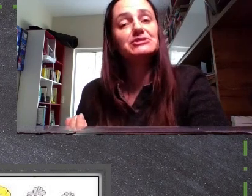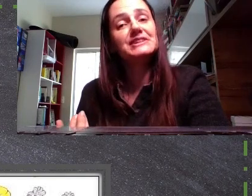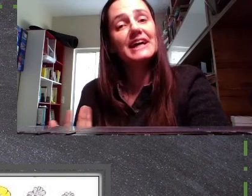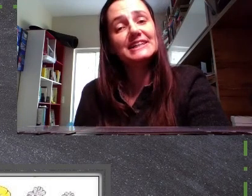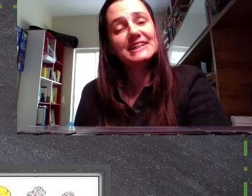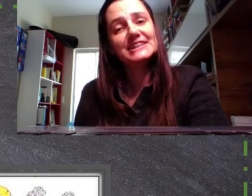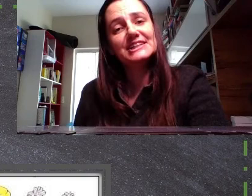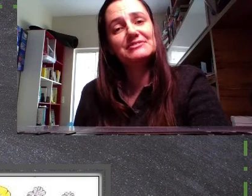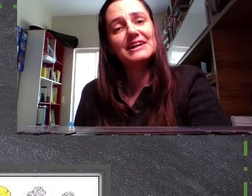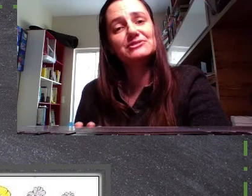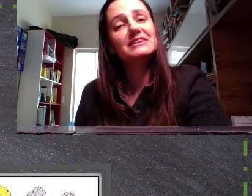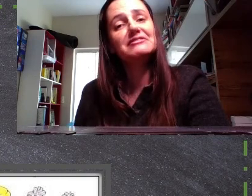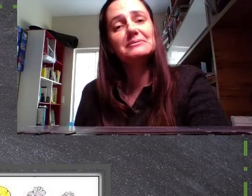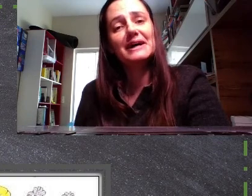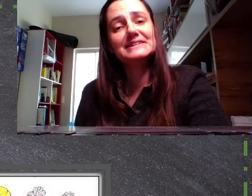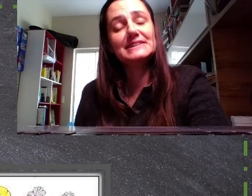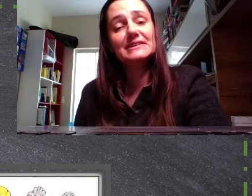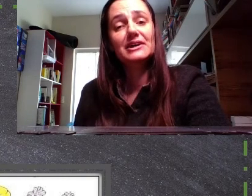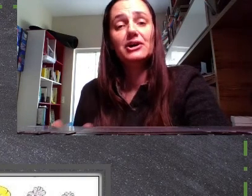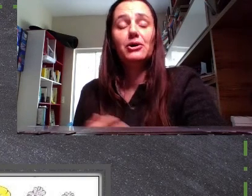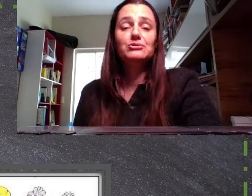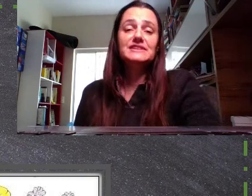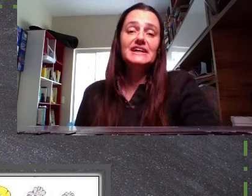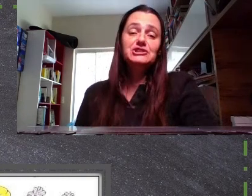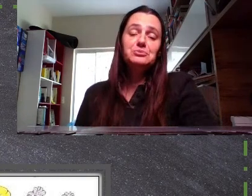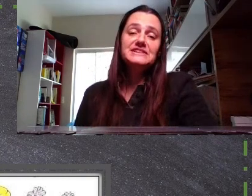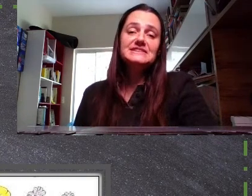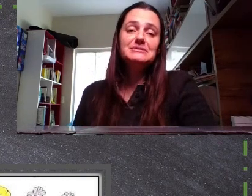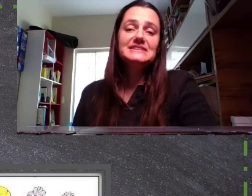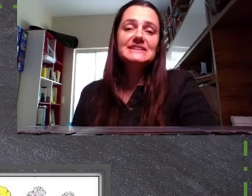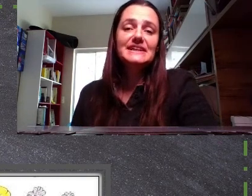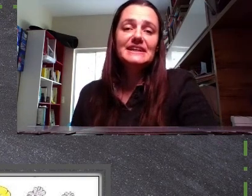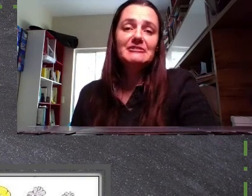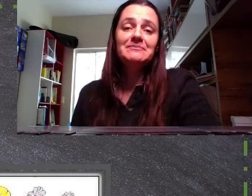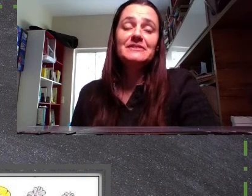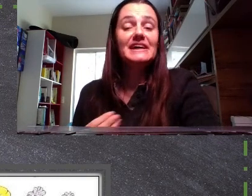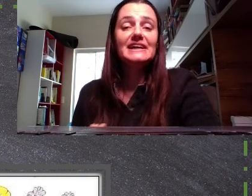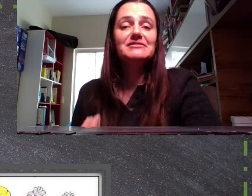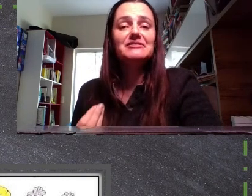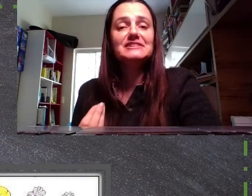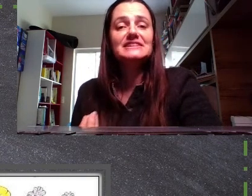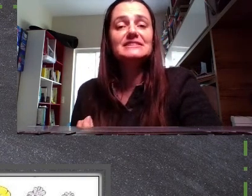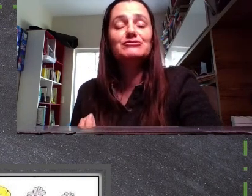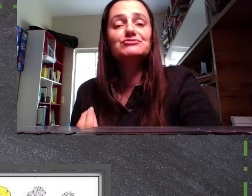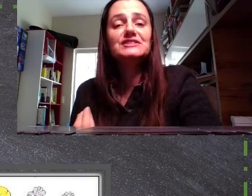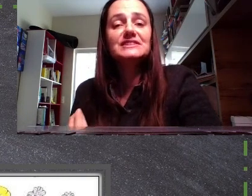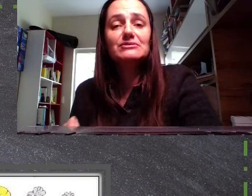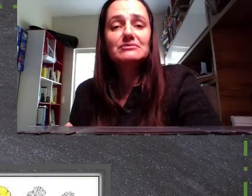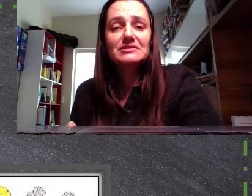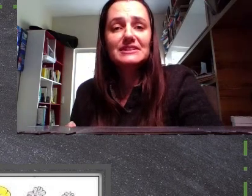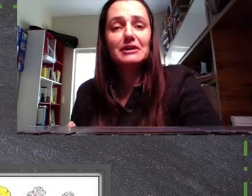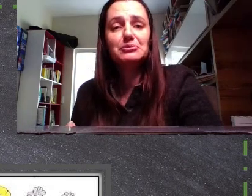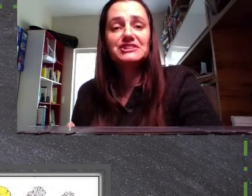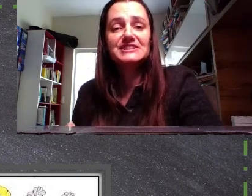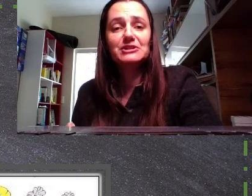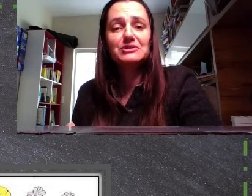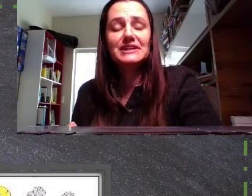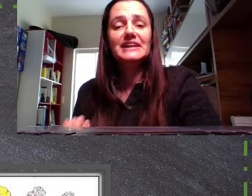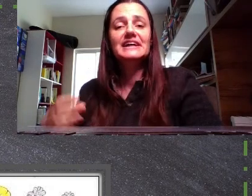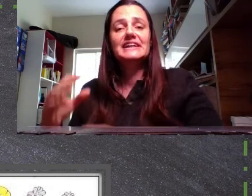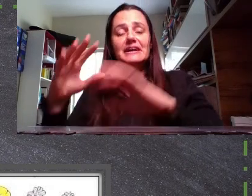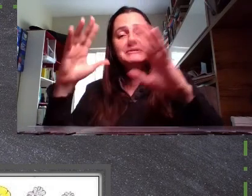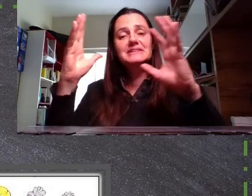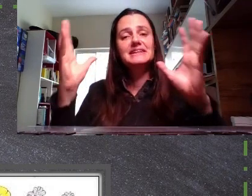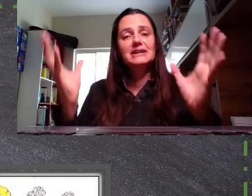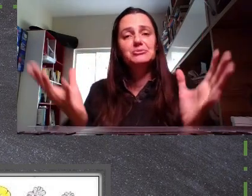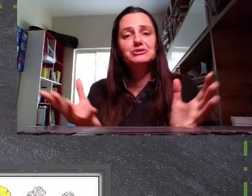que é justamente o teste que a gente faz ou na farmácia, ou o teste por exame de sangue. E ele vai fazer essa função da